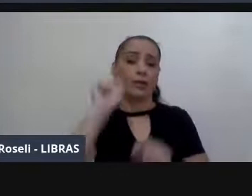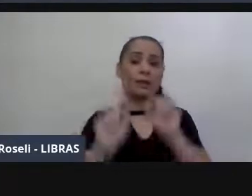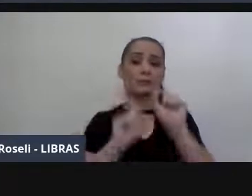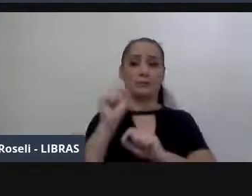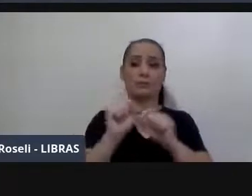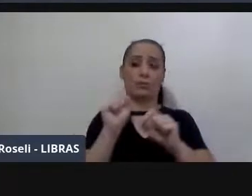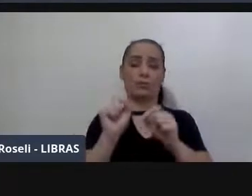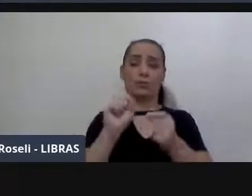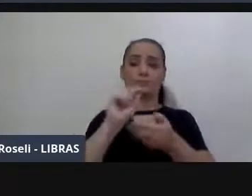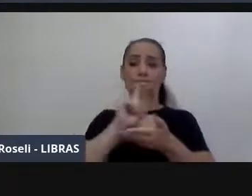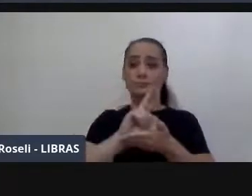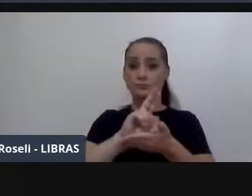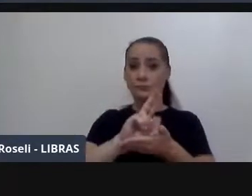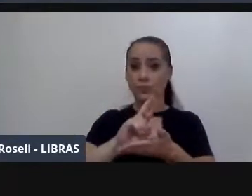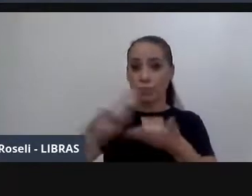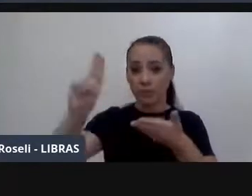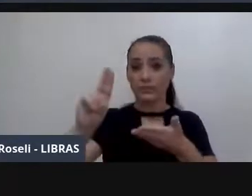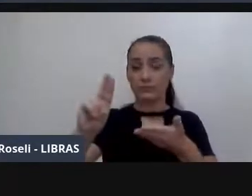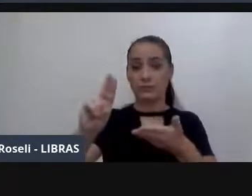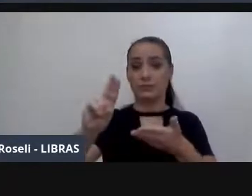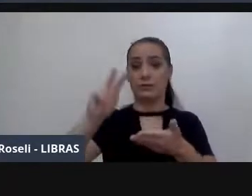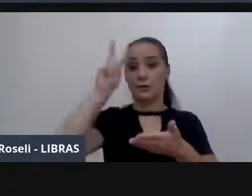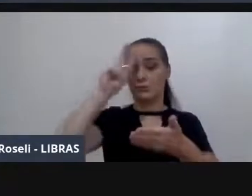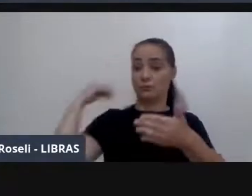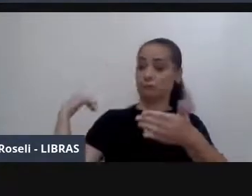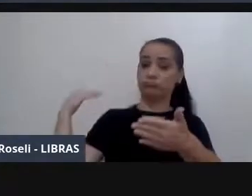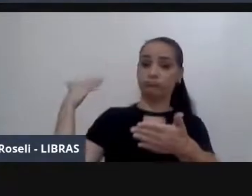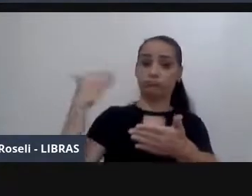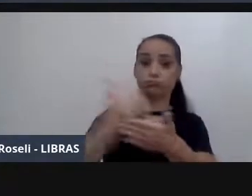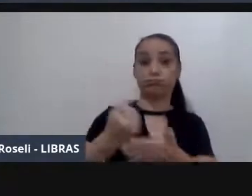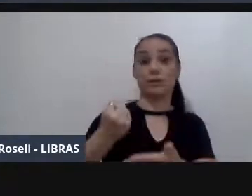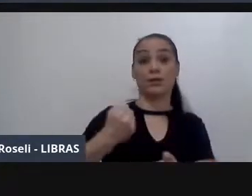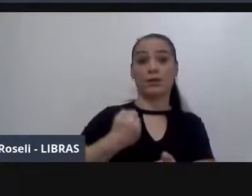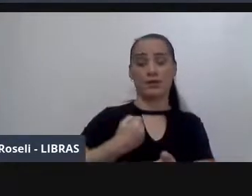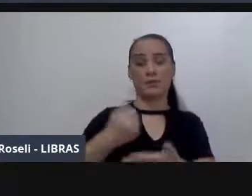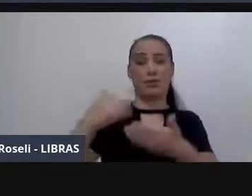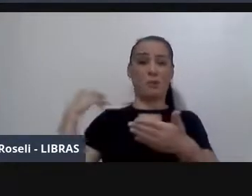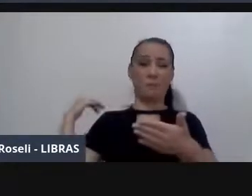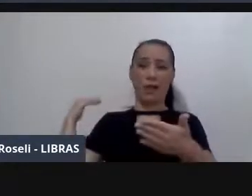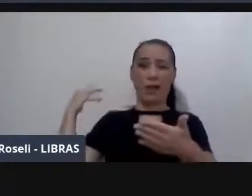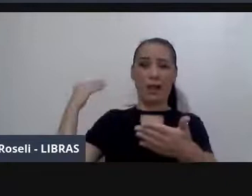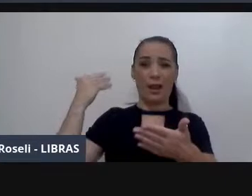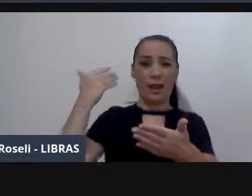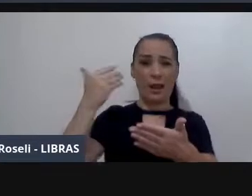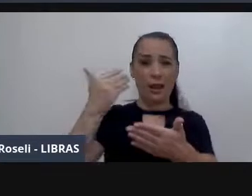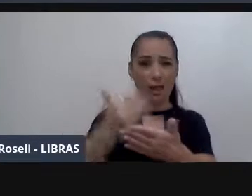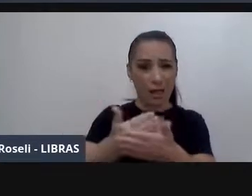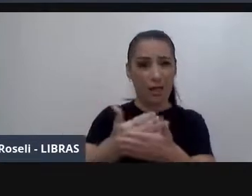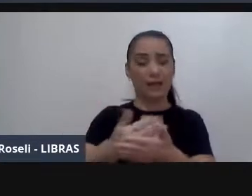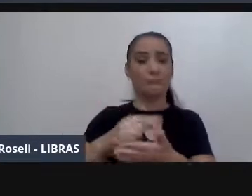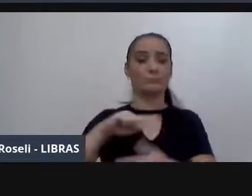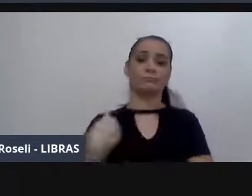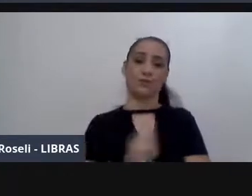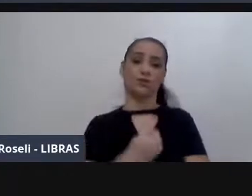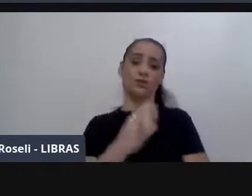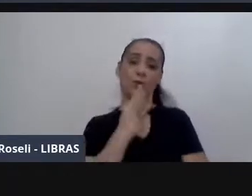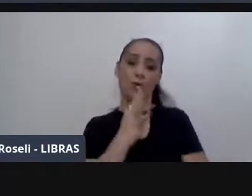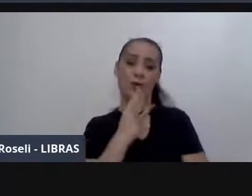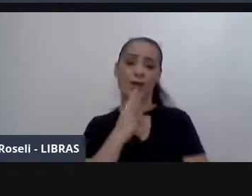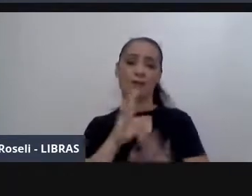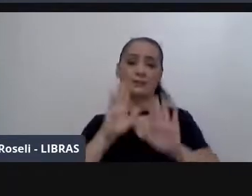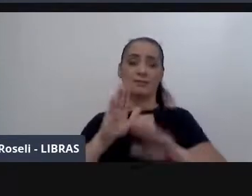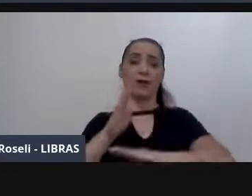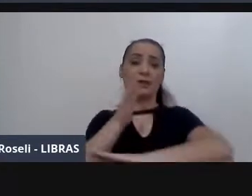e o mente histórico, que vem dos primórdios da modernidade na forma que a gente conhece, mas, na verdade, começa lá na Idade